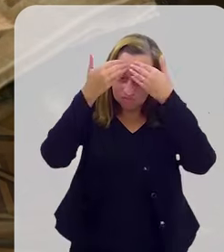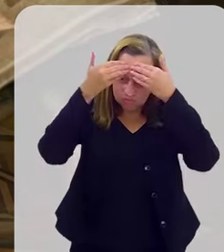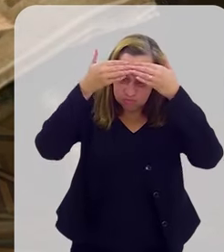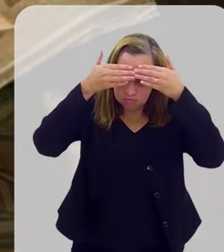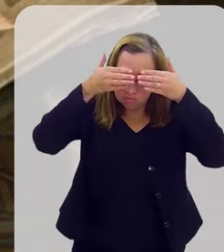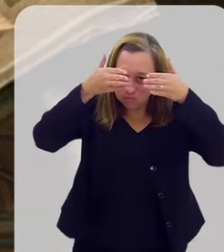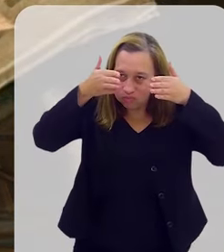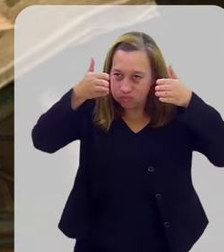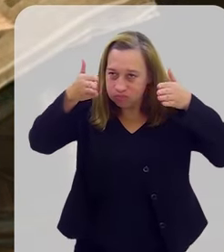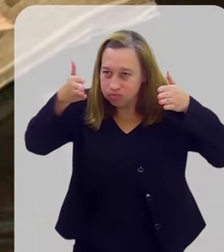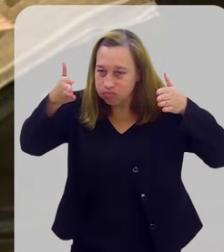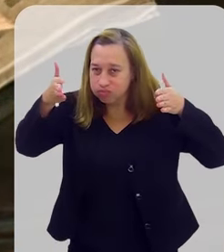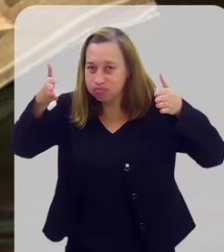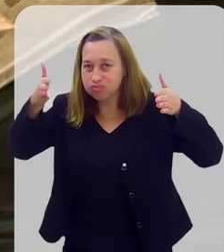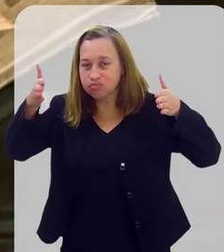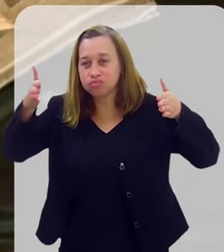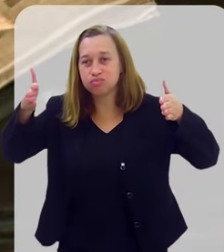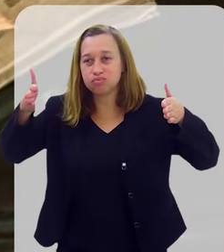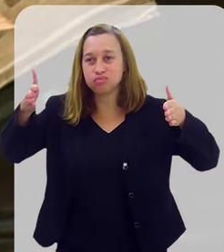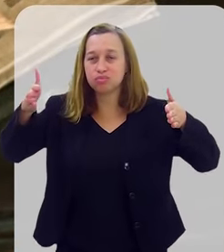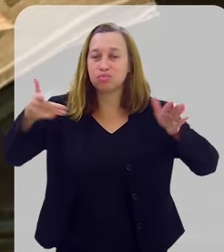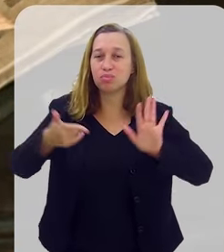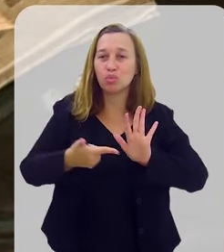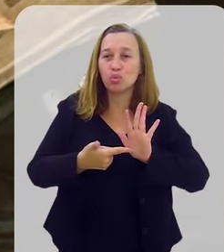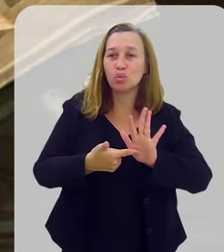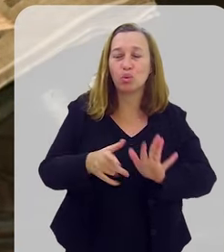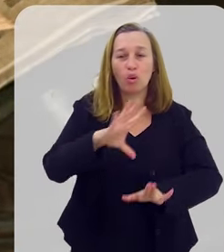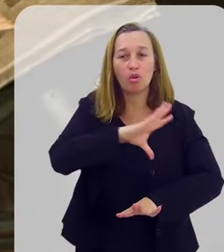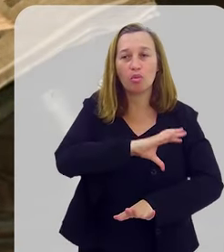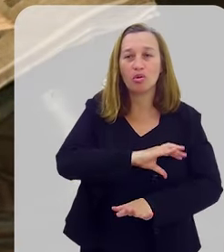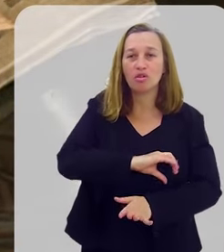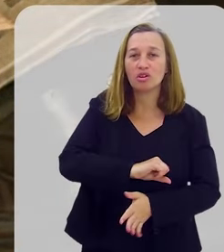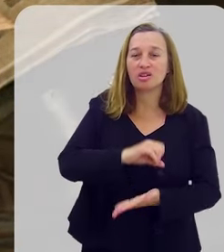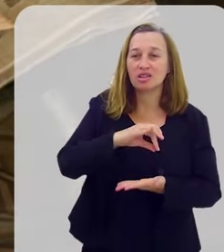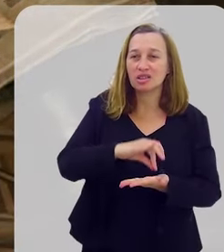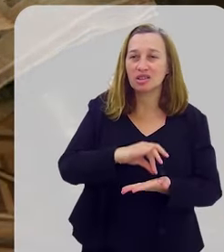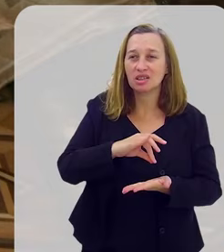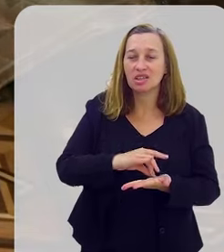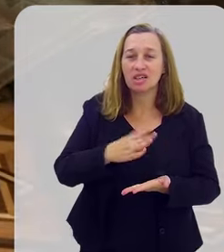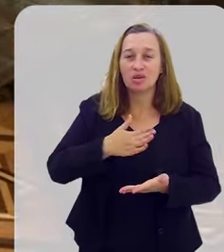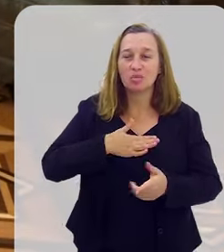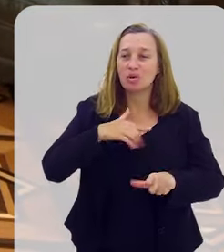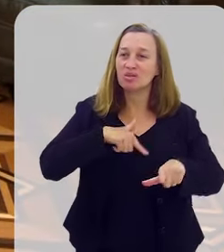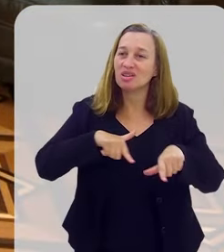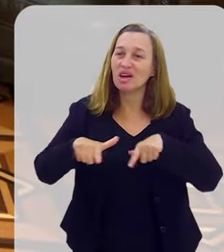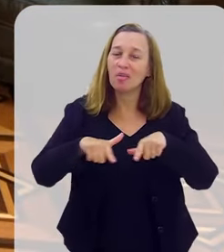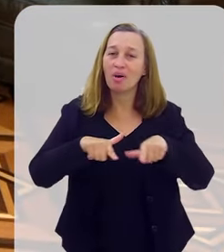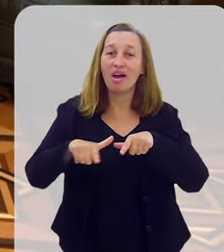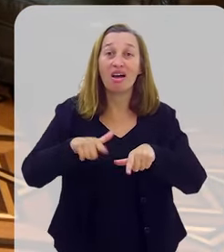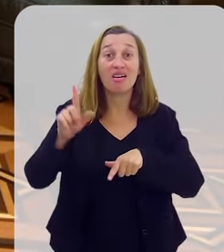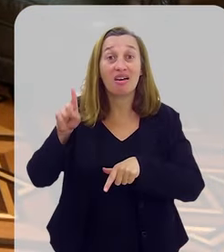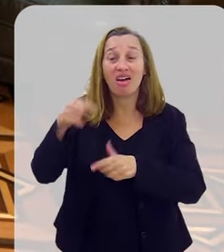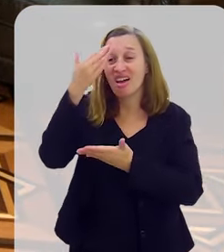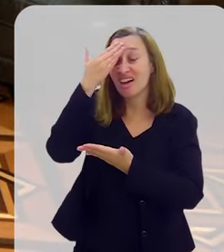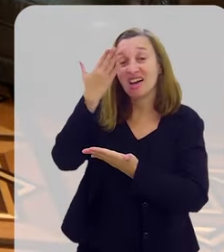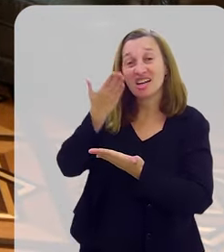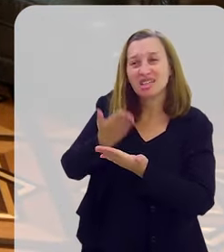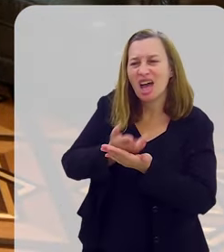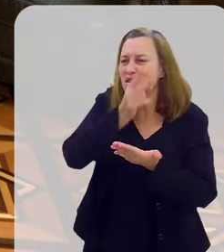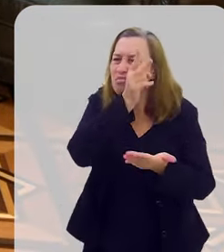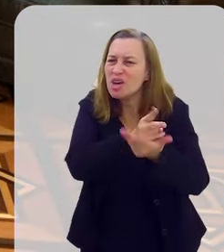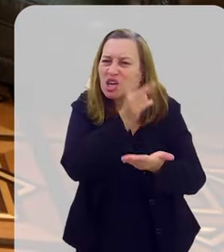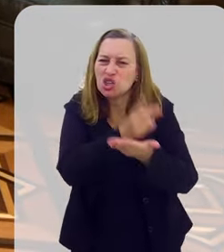o Senhor plantou em mim todos os meus sonhos e me resgatou em meio a